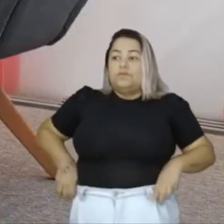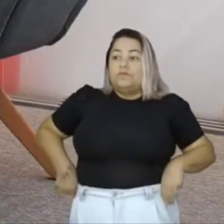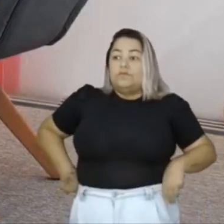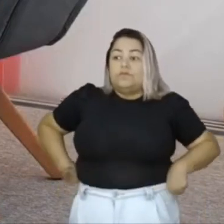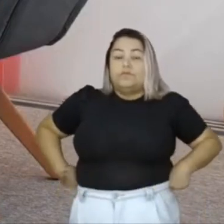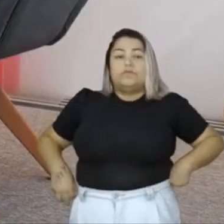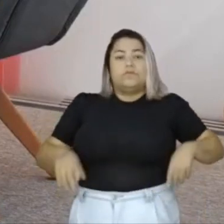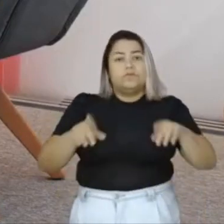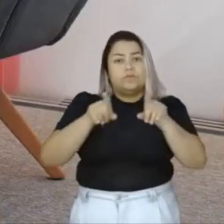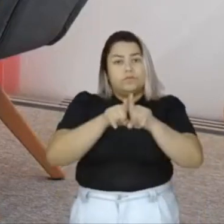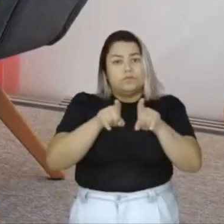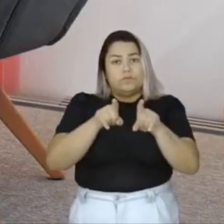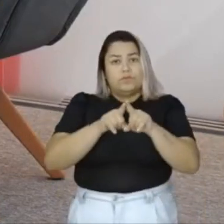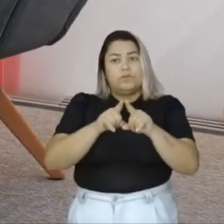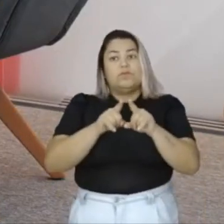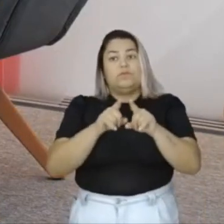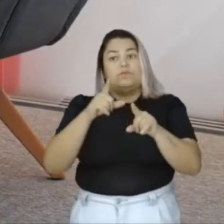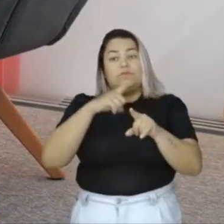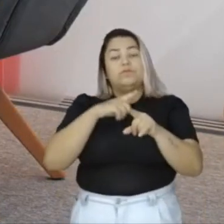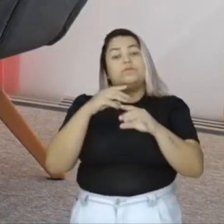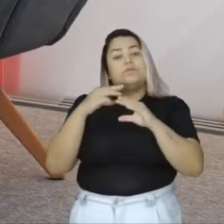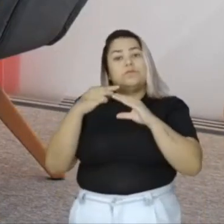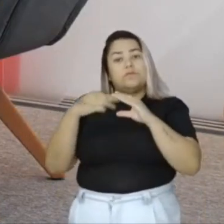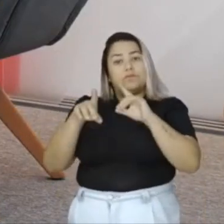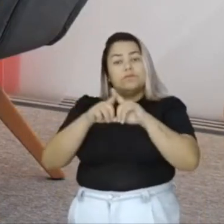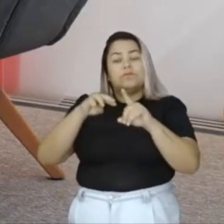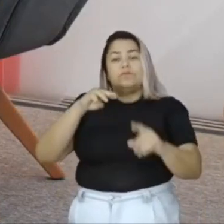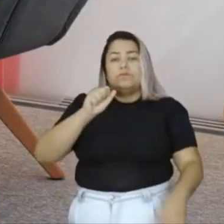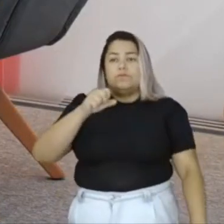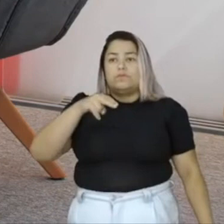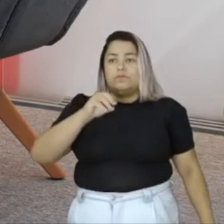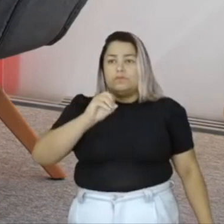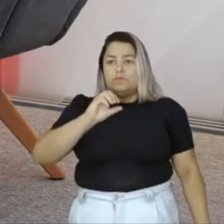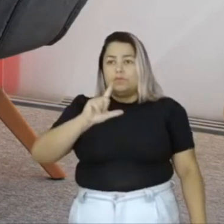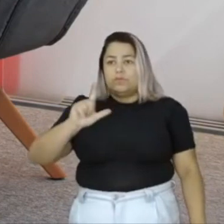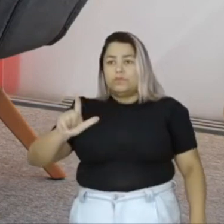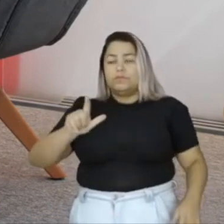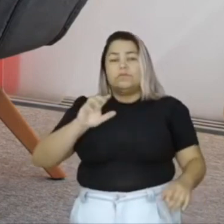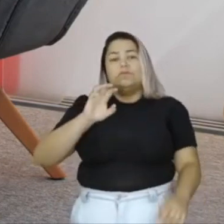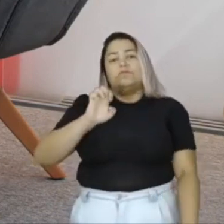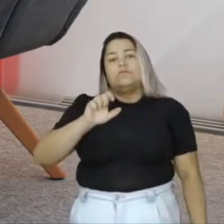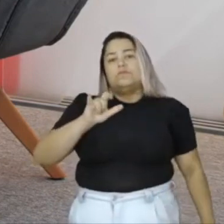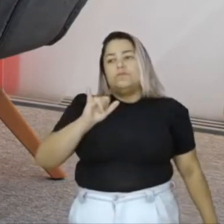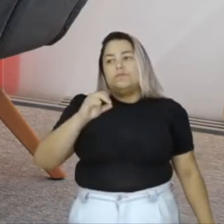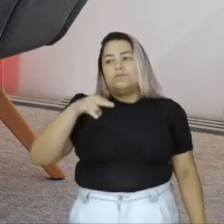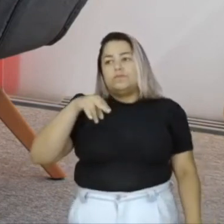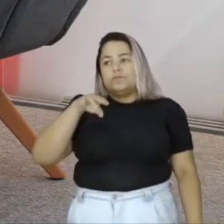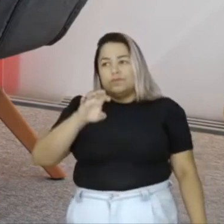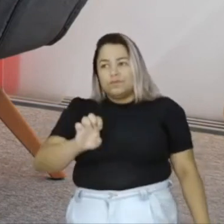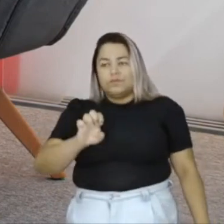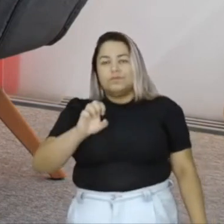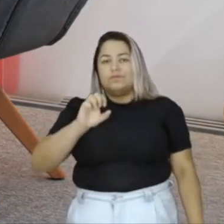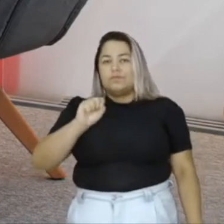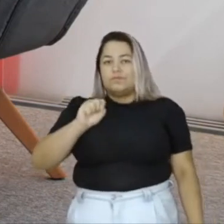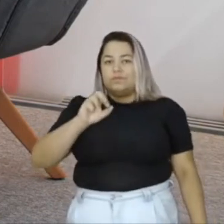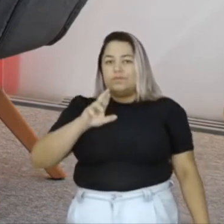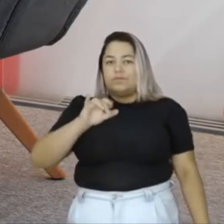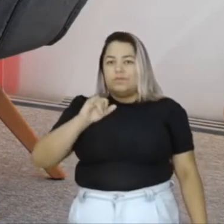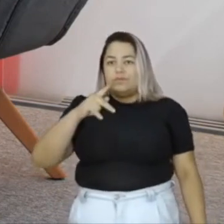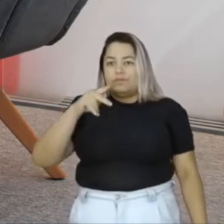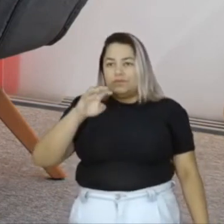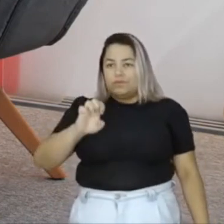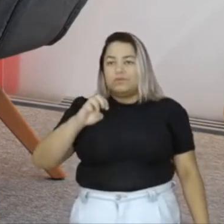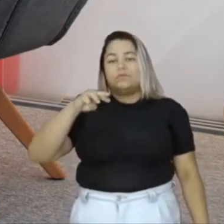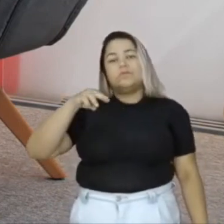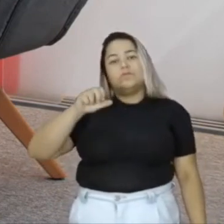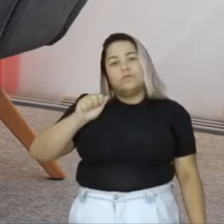Obsessão. chama de obsessão. Exatamente. Aqui tem mensagem do Manuel Barbosa dizendo: Eliane de Sergipe. Ele lembrando aqui do Marcelo